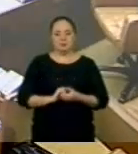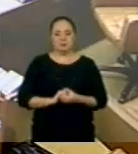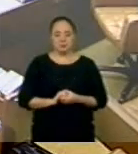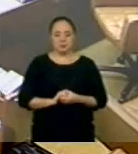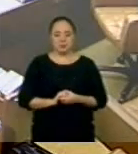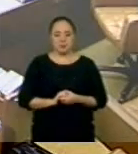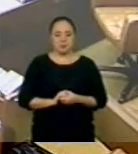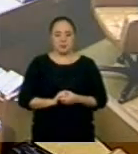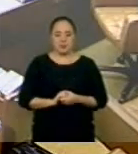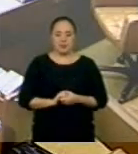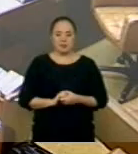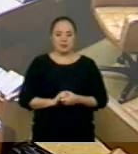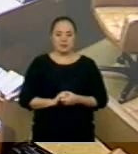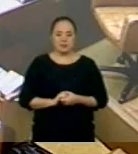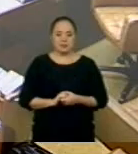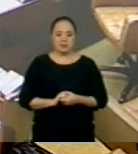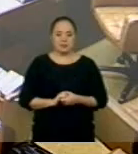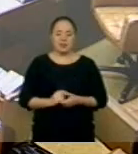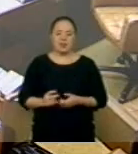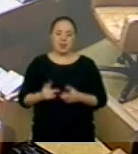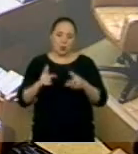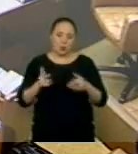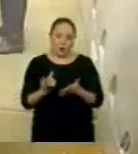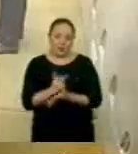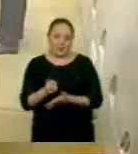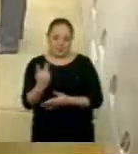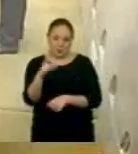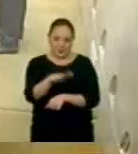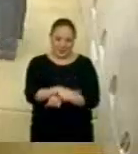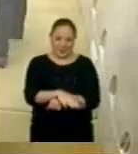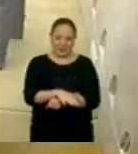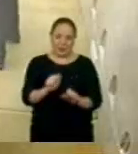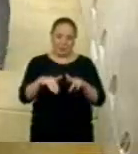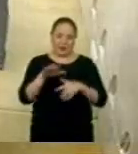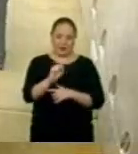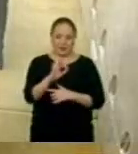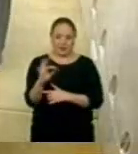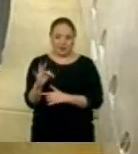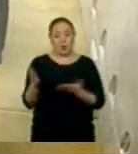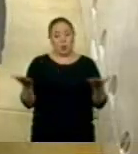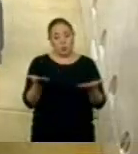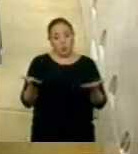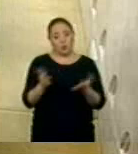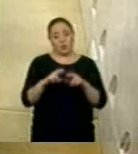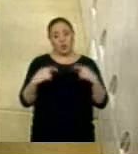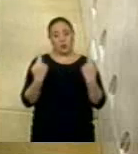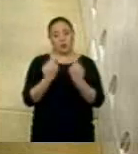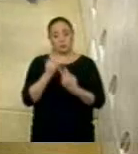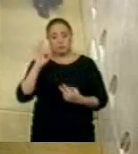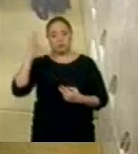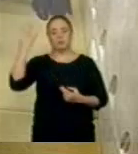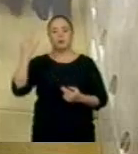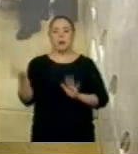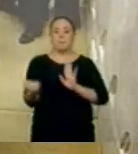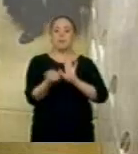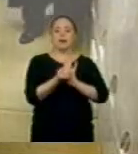como normalmente acontece a partir das 14h no plenário do Supremo Tribunal Federal. Hoje, sessão extraordinária, marcando